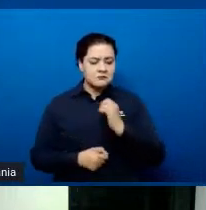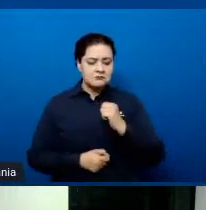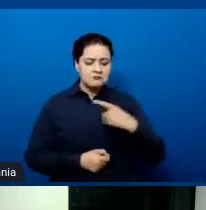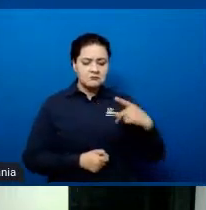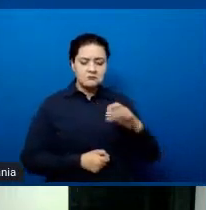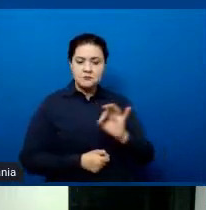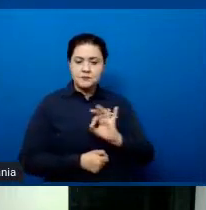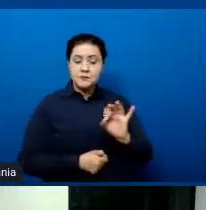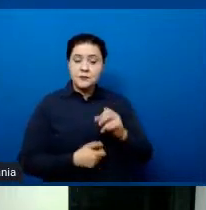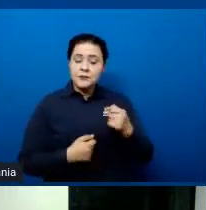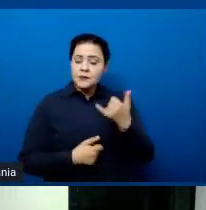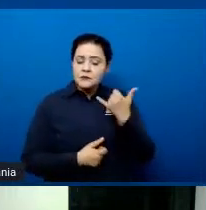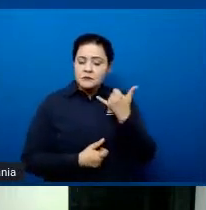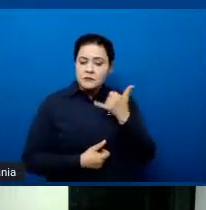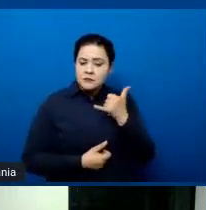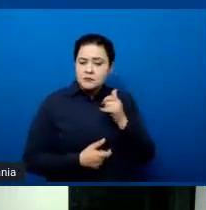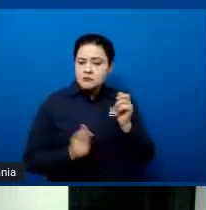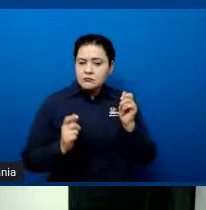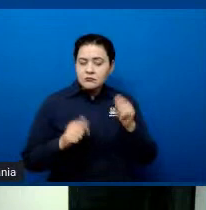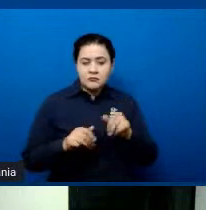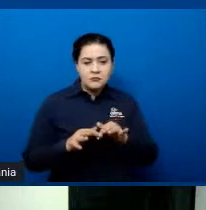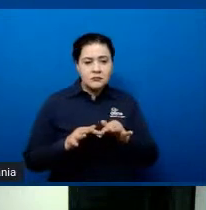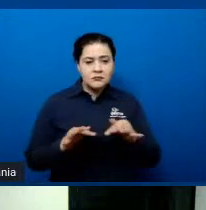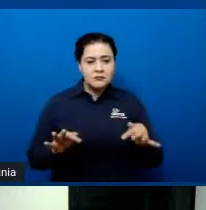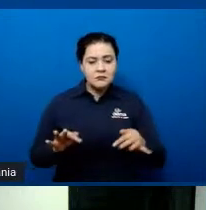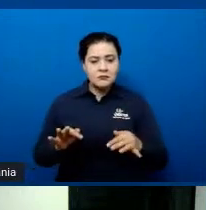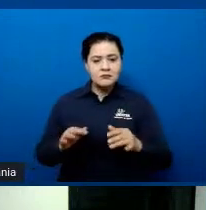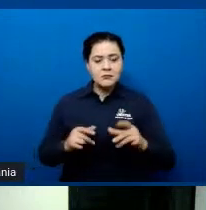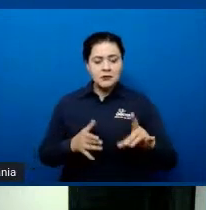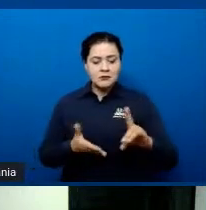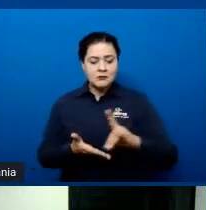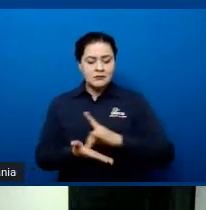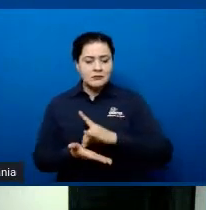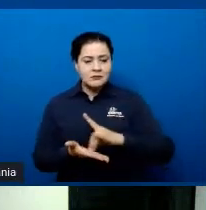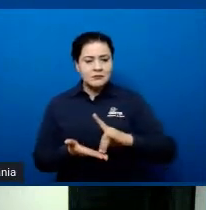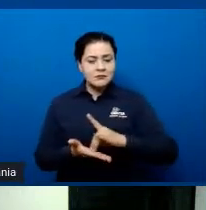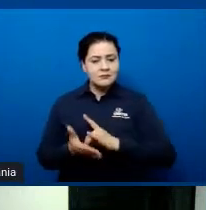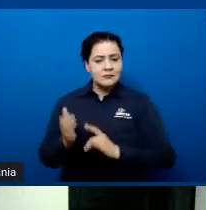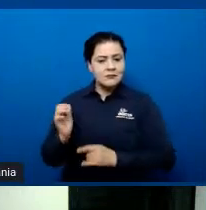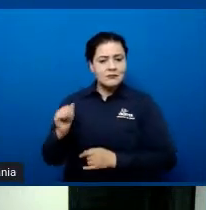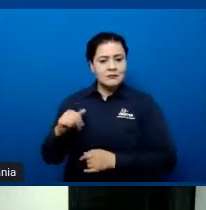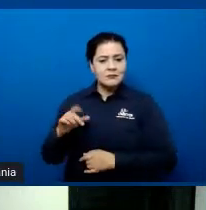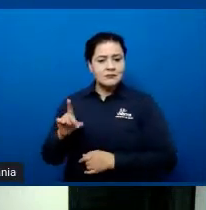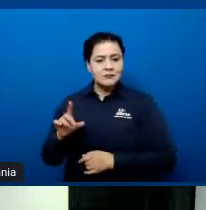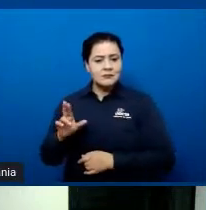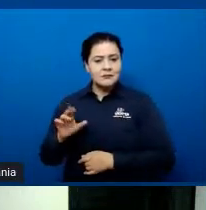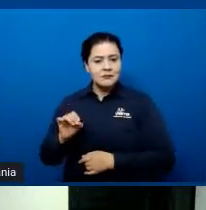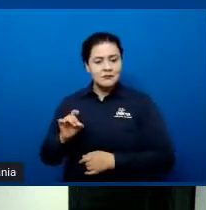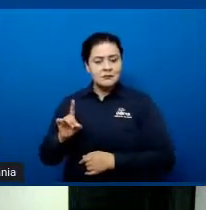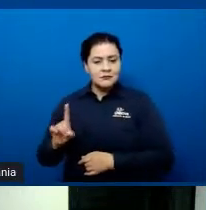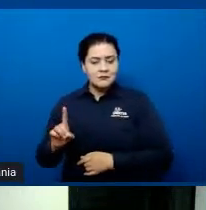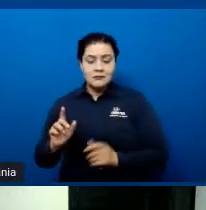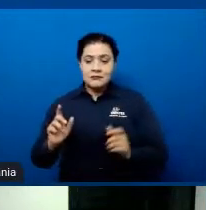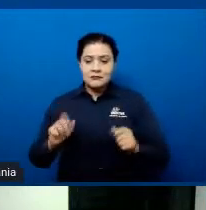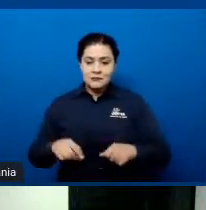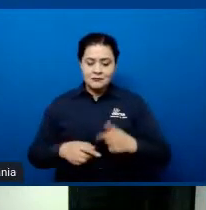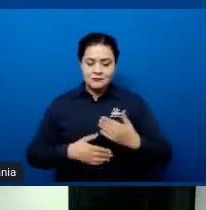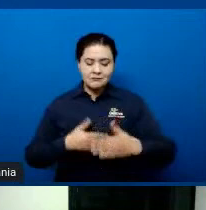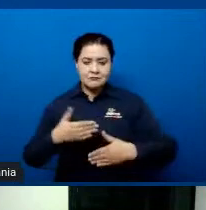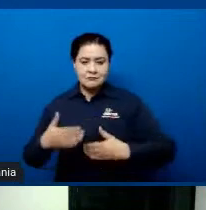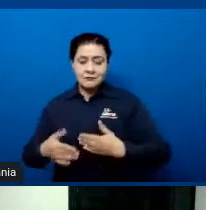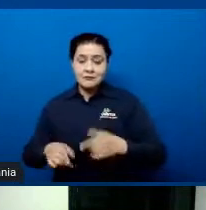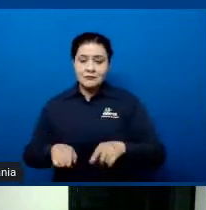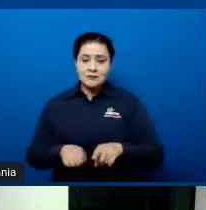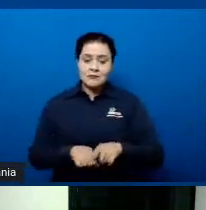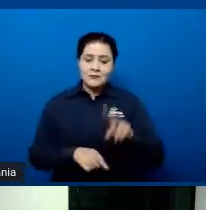Galaxy, né? Um celular aí, a partir de Android 8.0, consegue executar essas tarefas aí, né? E vocês vão